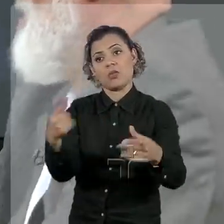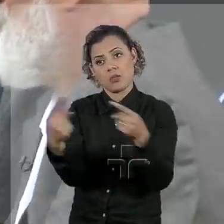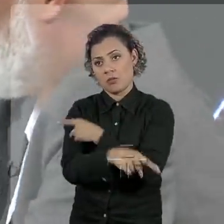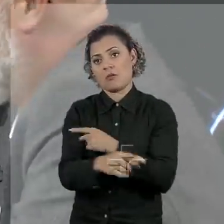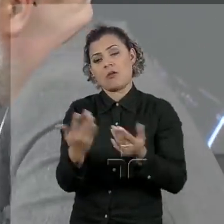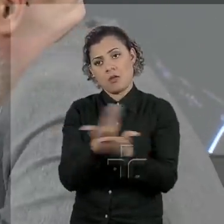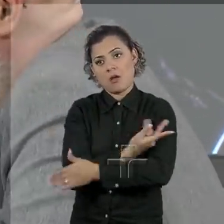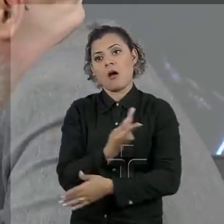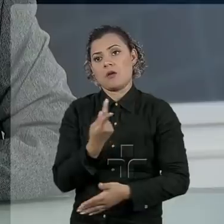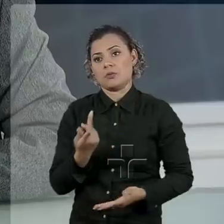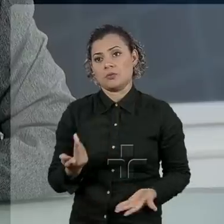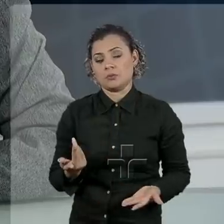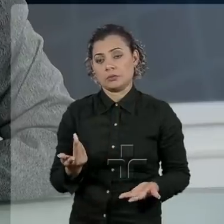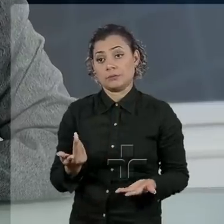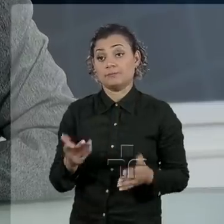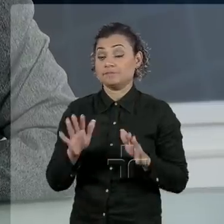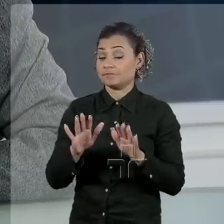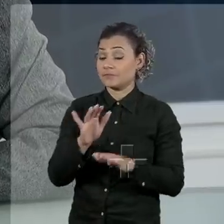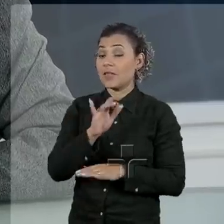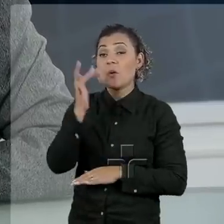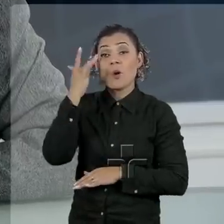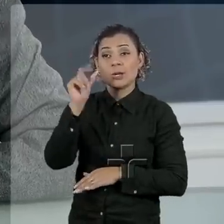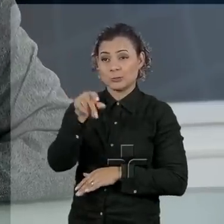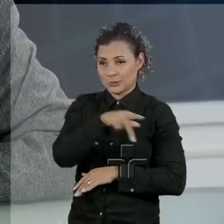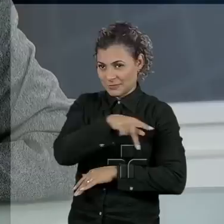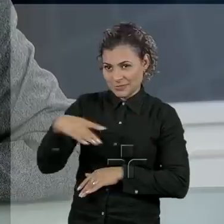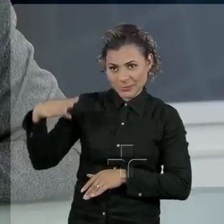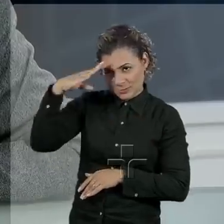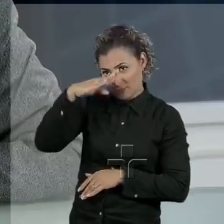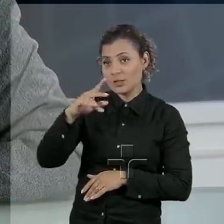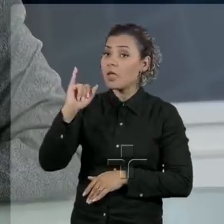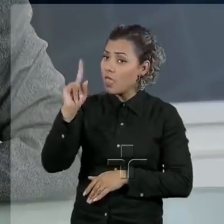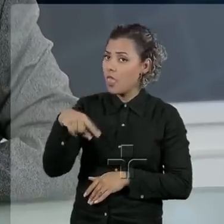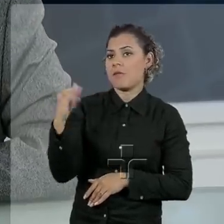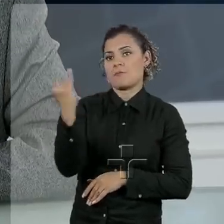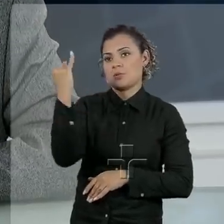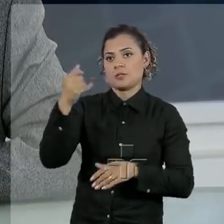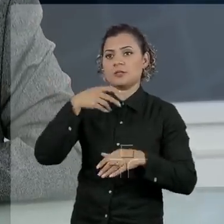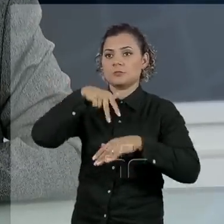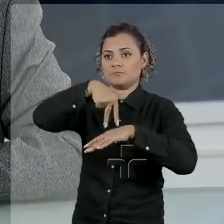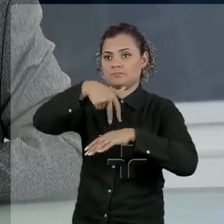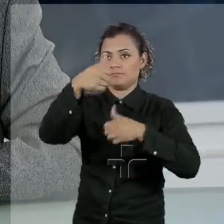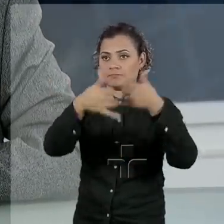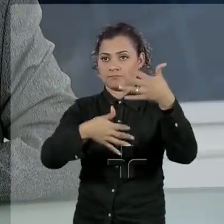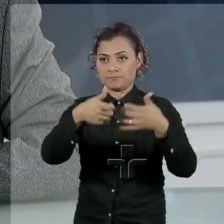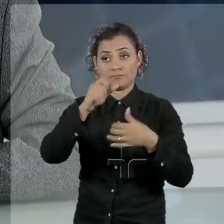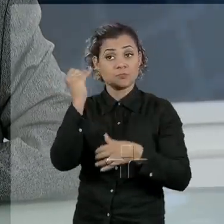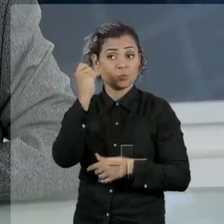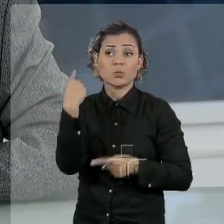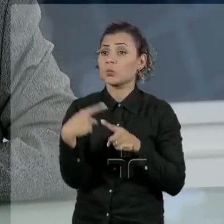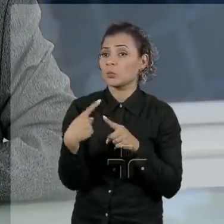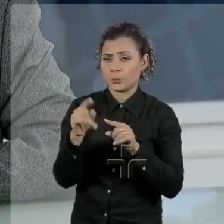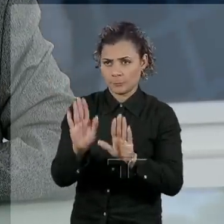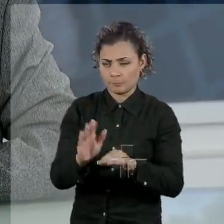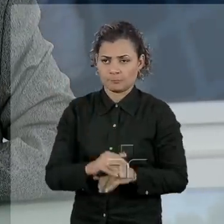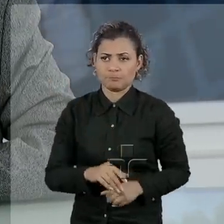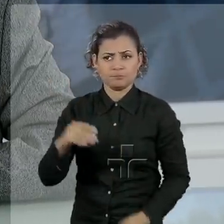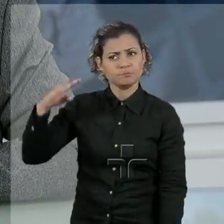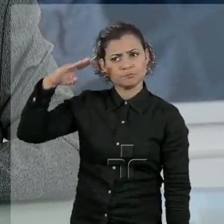ao domingo. Eu acho que essa fala do Bolsonaro é fundamental, né? É fundamental que o